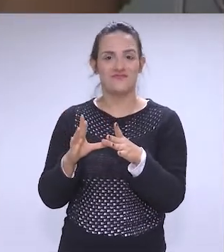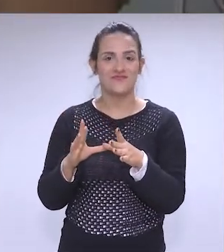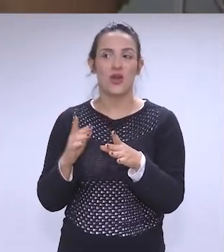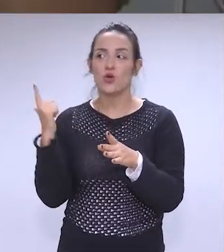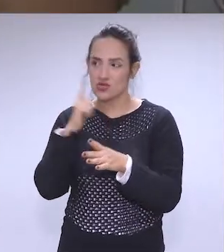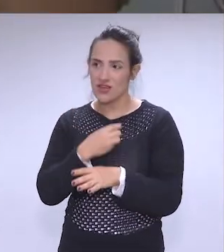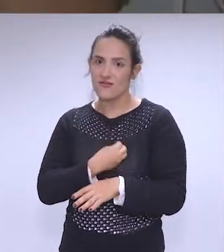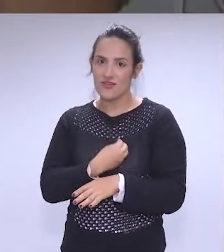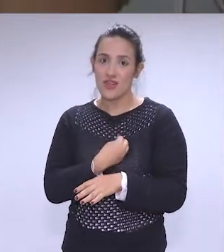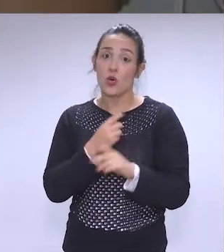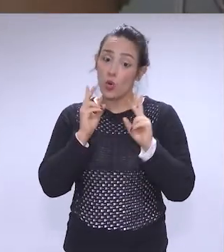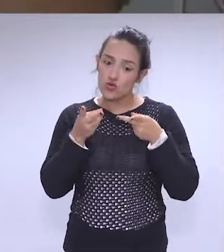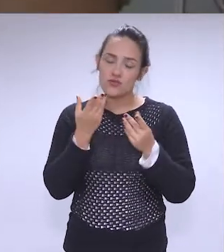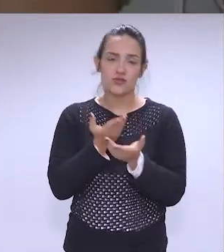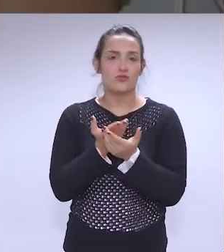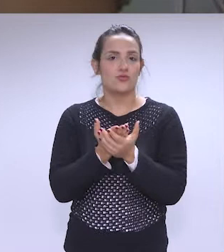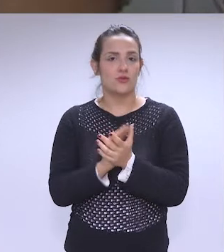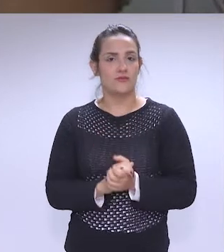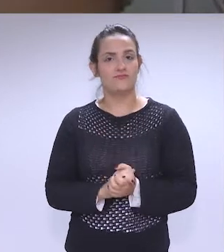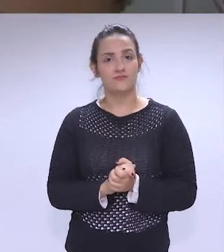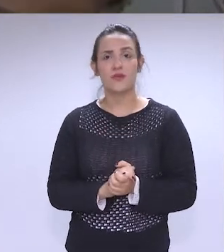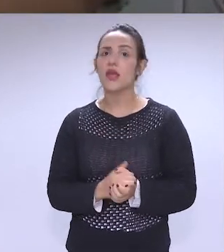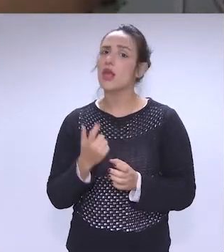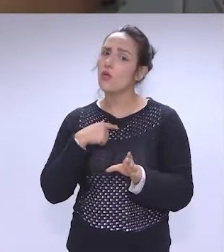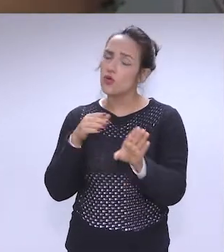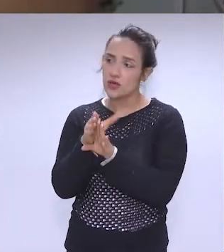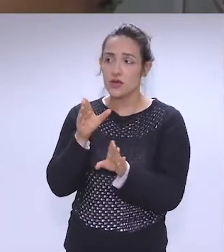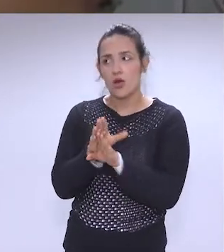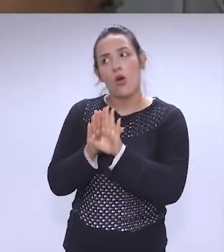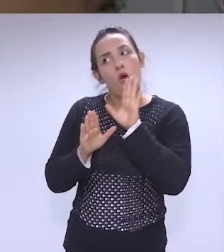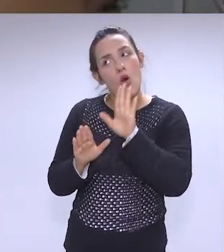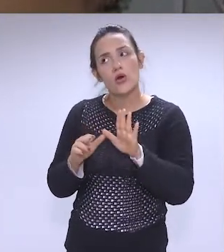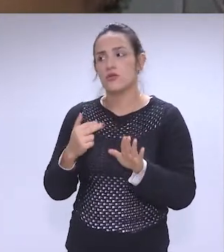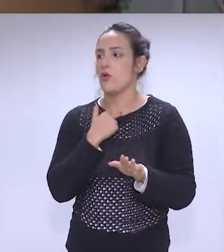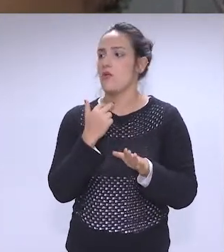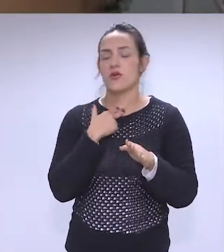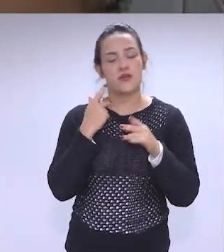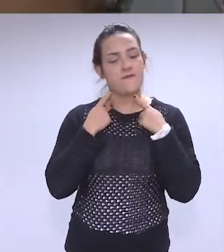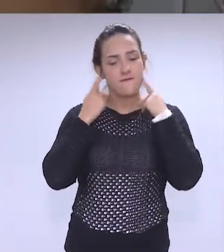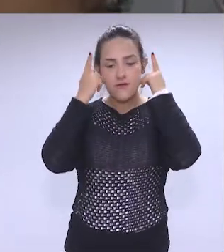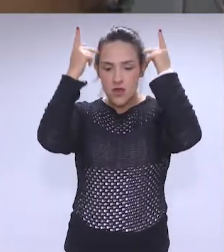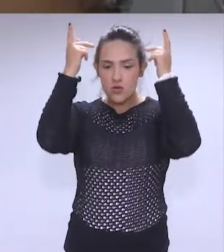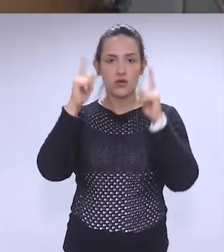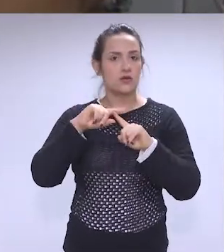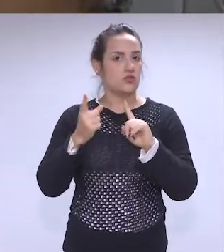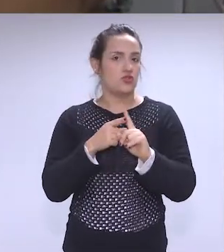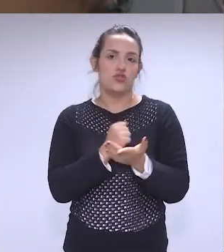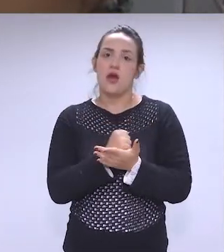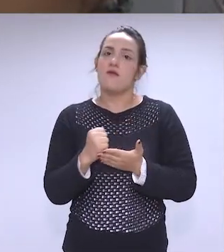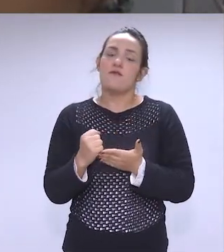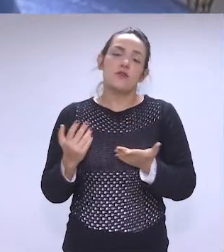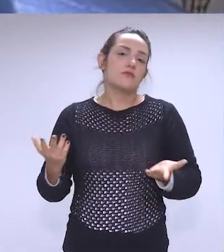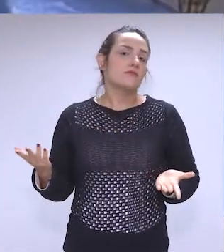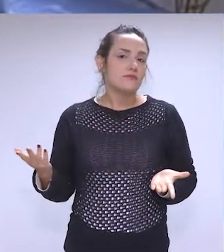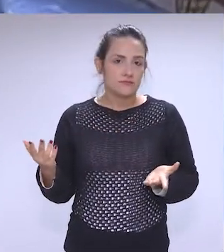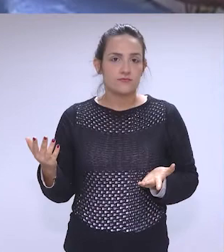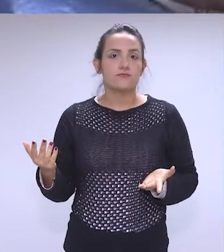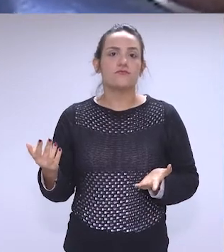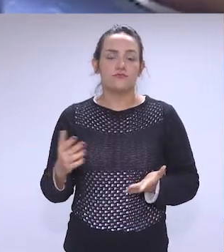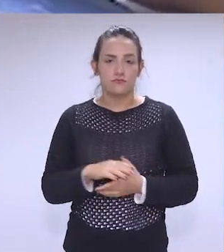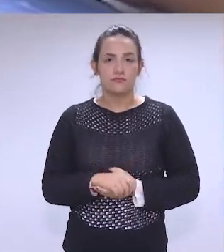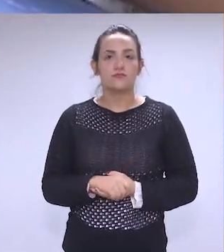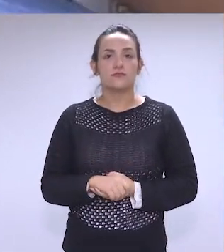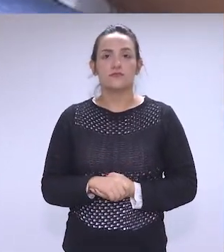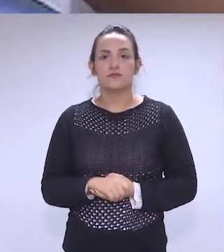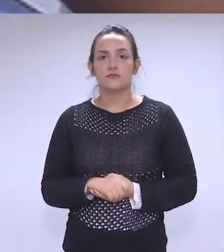A gente trabalha no sentido de que uma vez que aconteceu, a gente vai trabalhar com o que já aconteceu. A gente